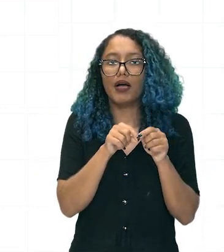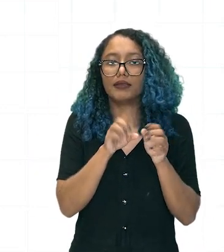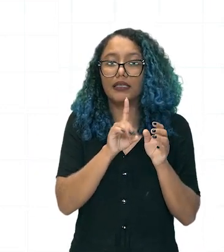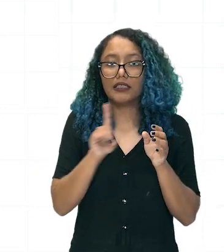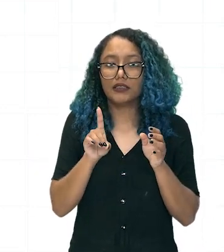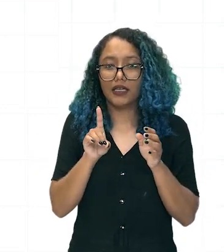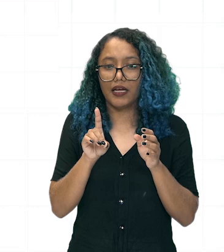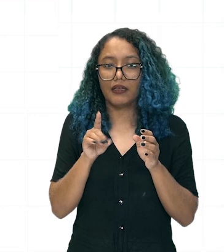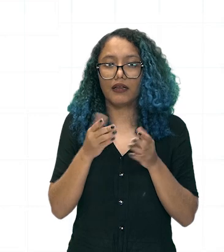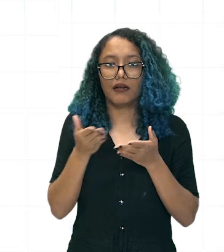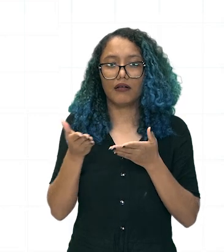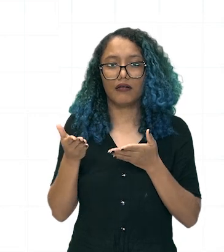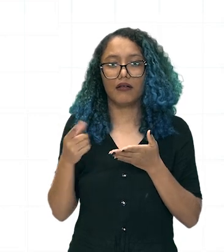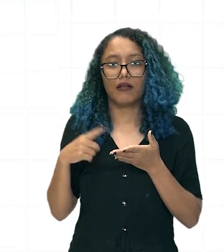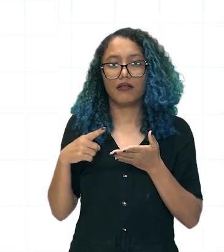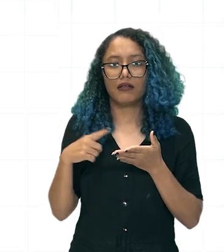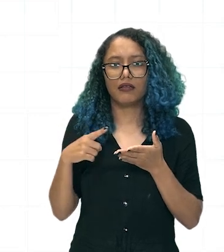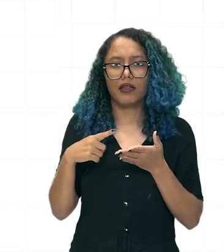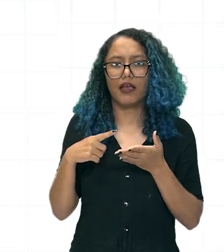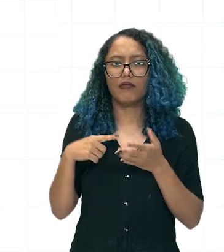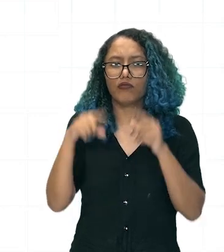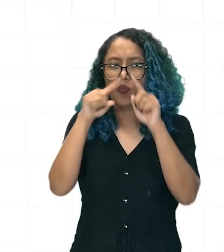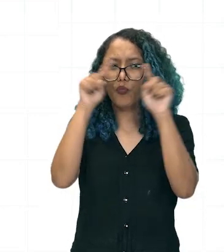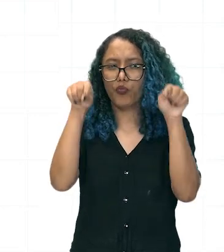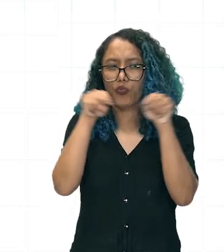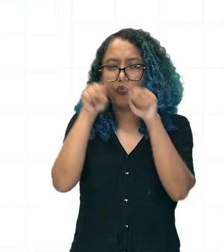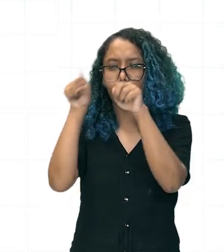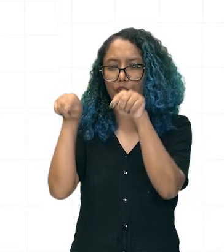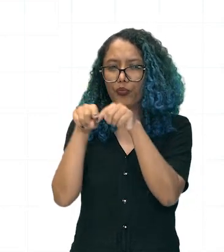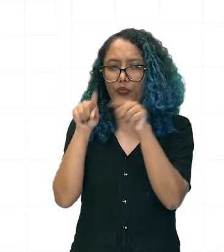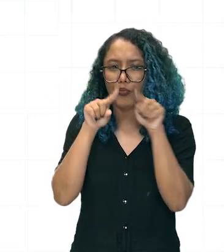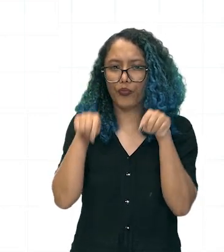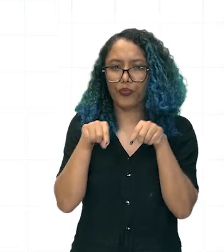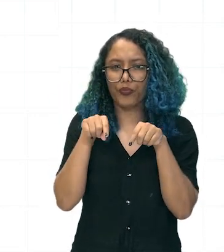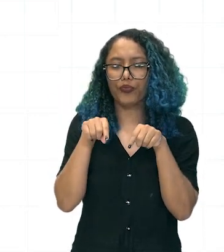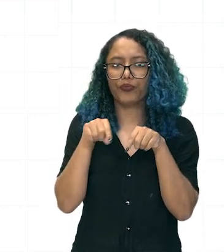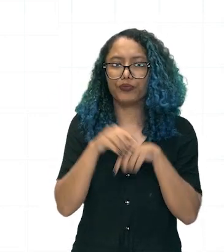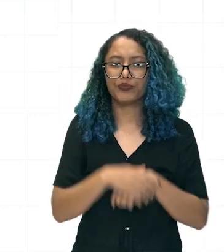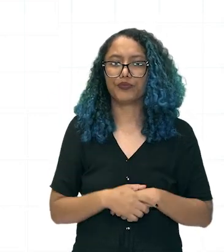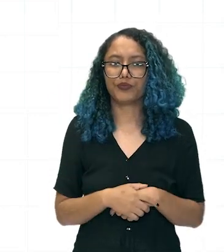aí uma gradação de cores, vários quadradinhos que tem os valores, né,